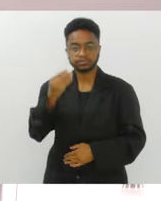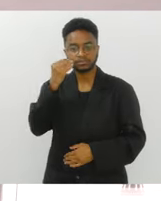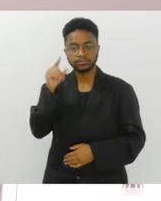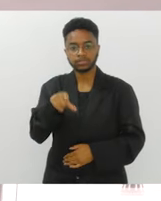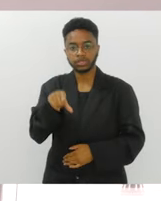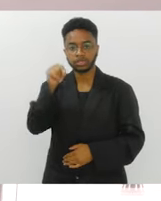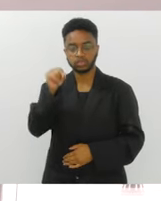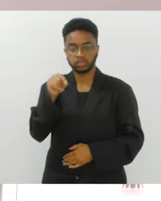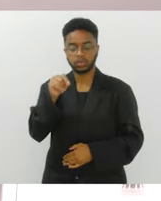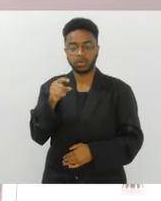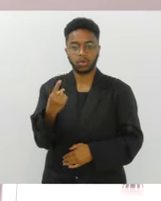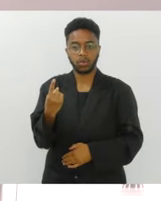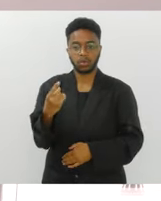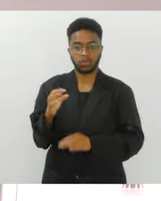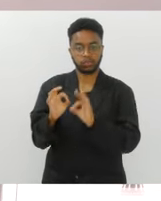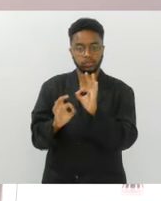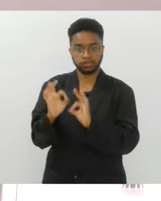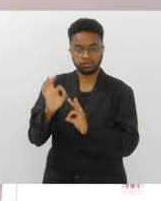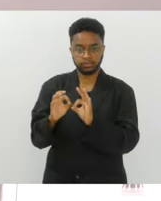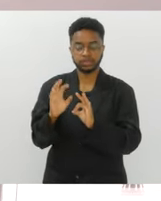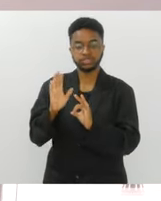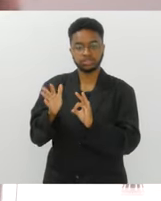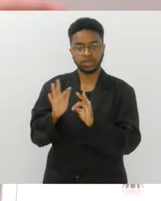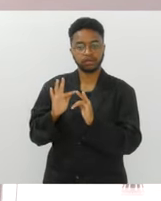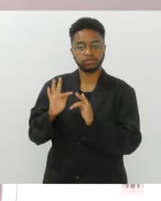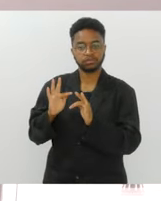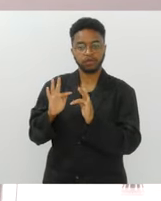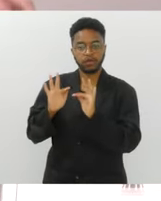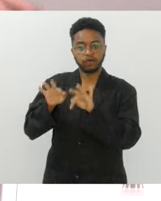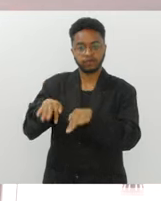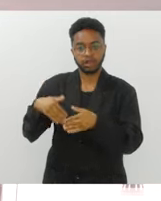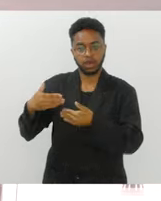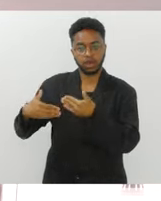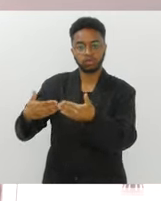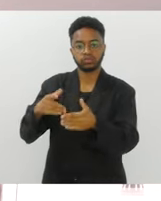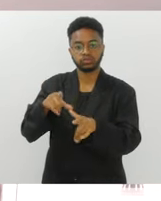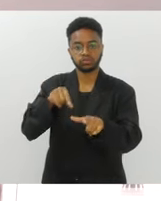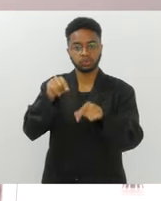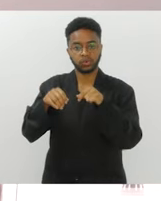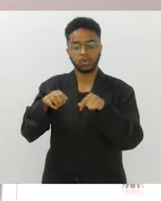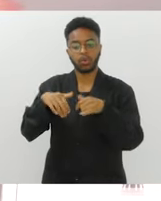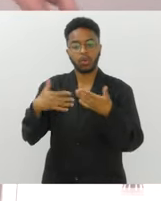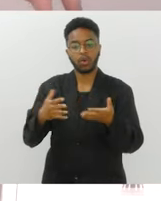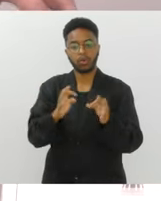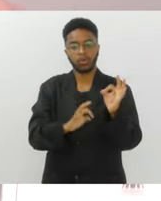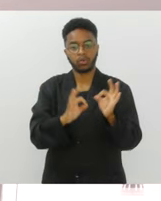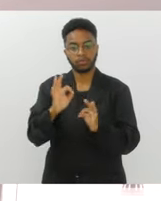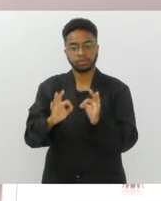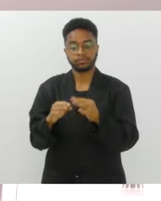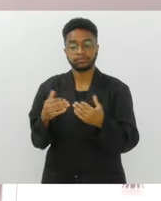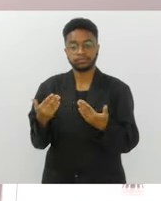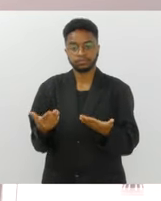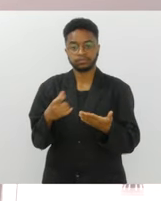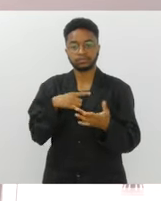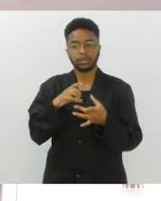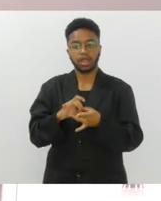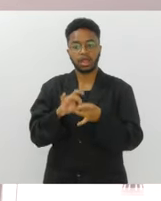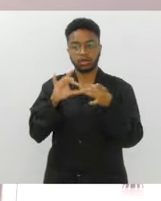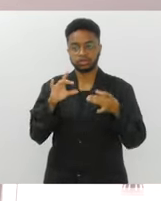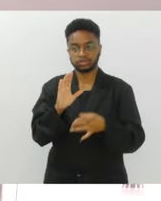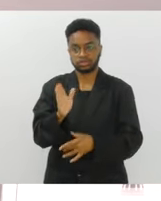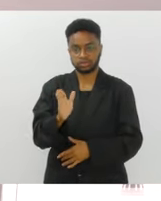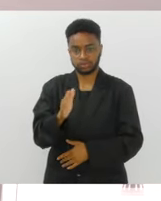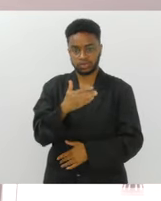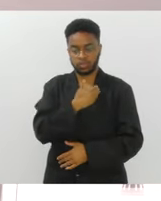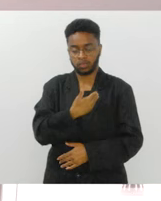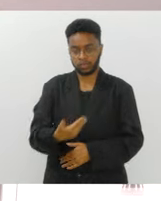para a escolha de uma organização, a gente já está no fim desse processo seletivo que vai definir a organização, quer dizer, já está autorizado pelo